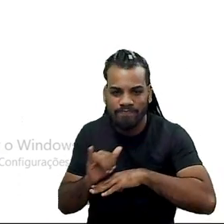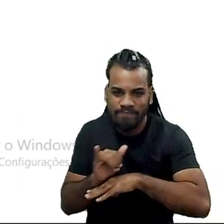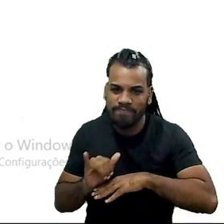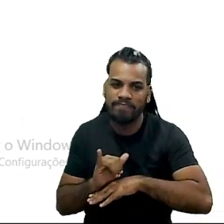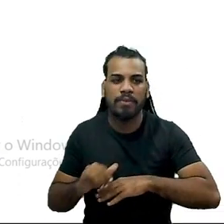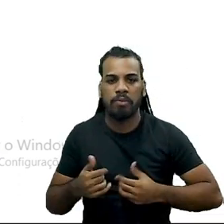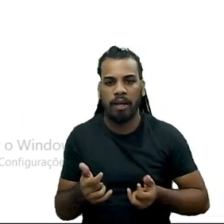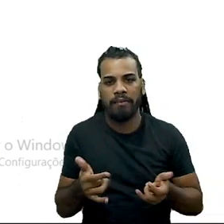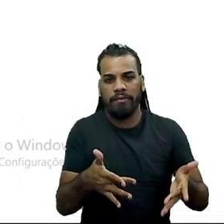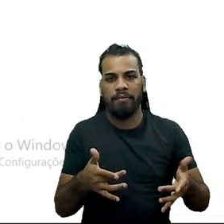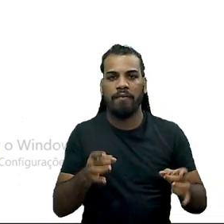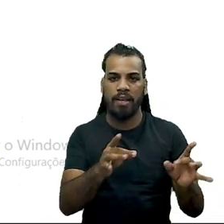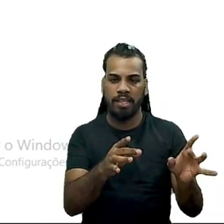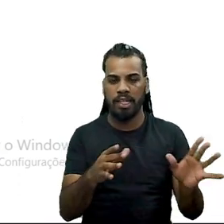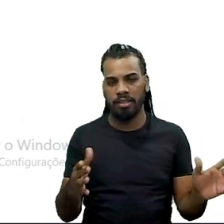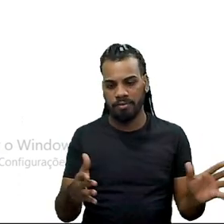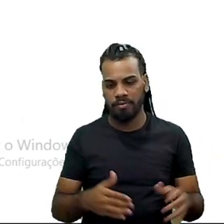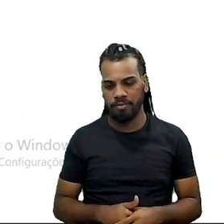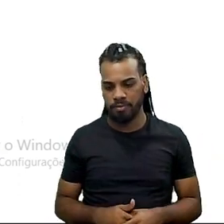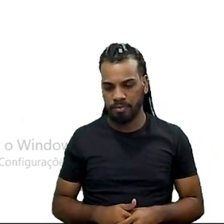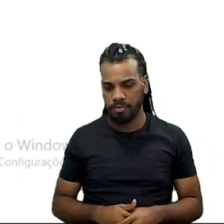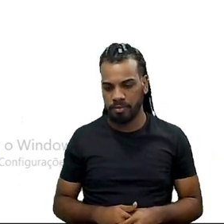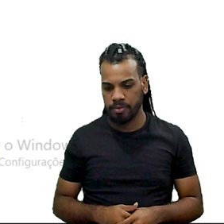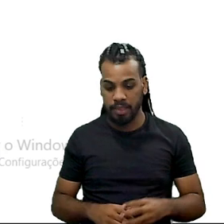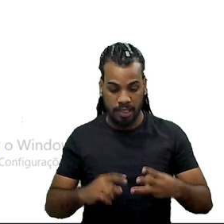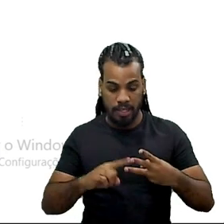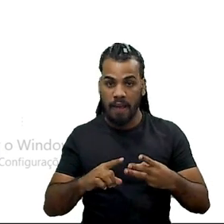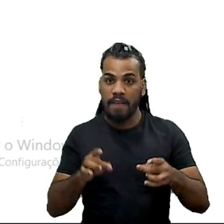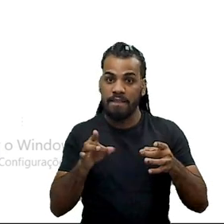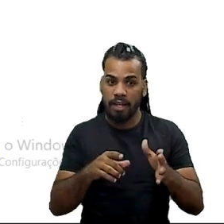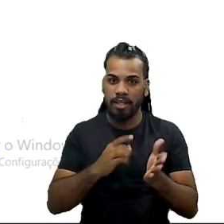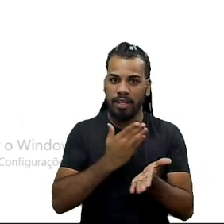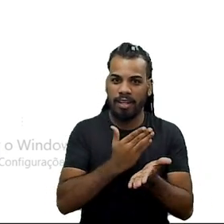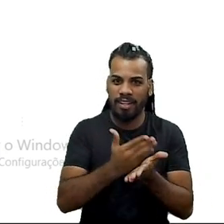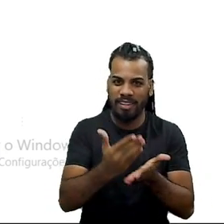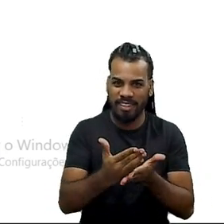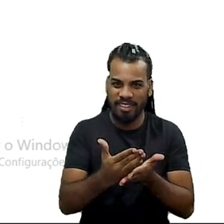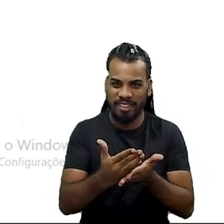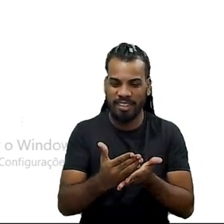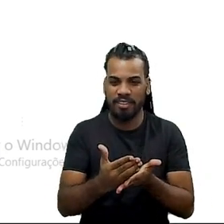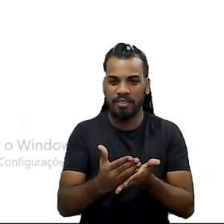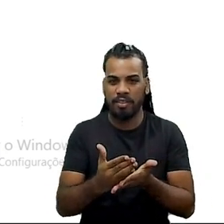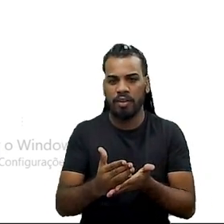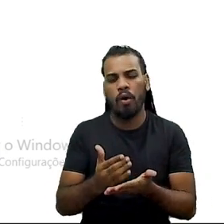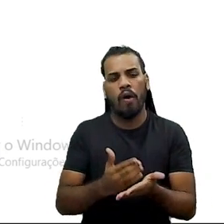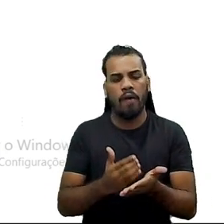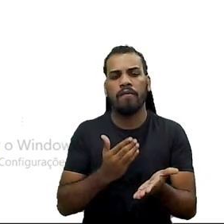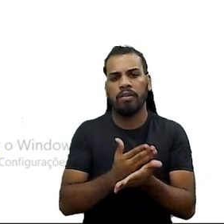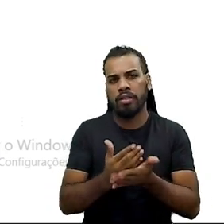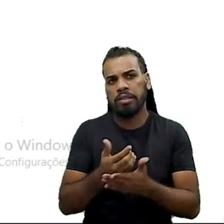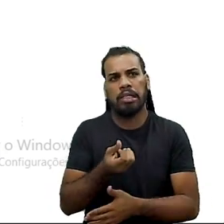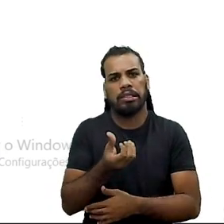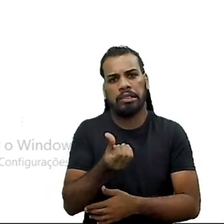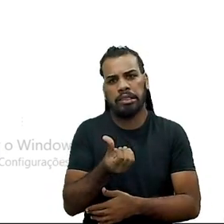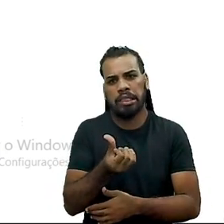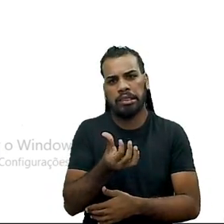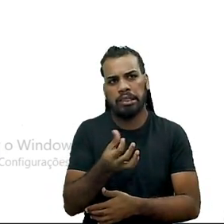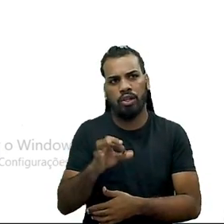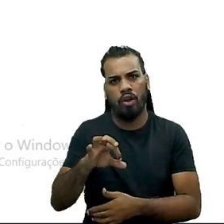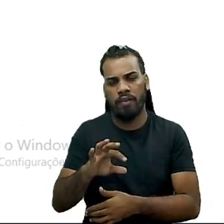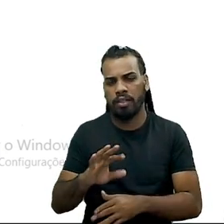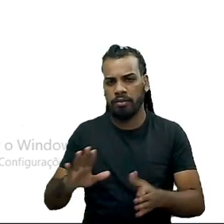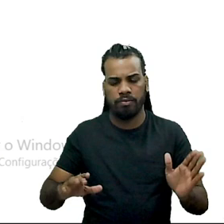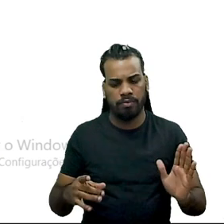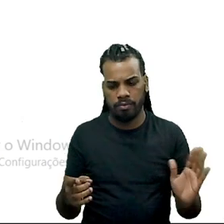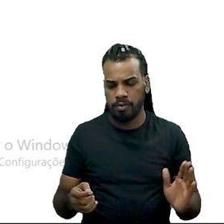vender. Vendas a longo prazo. Você vende a crédito, você compra para 60, 90, de repente você resolve